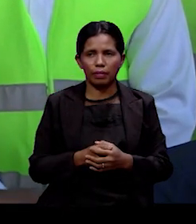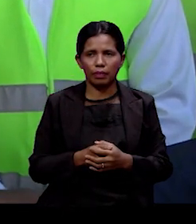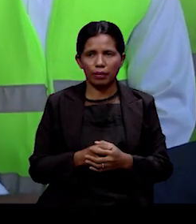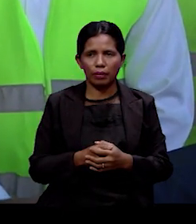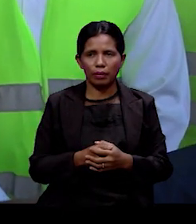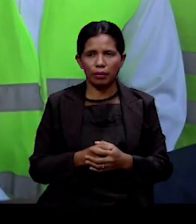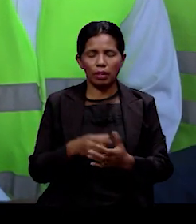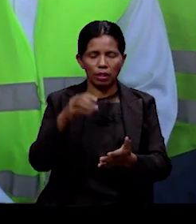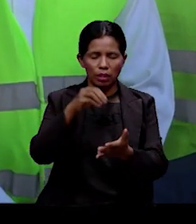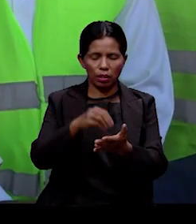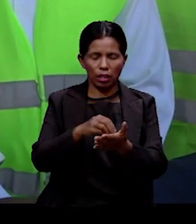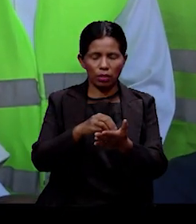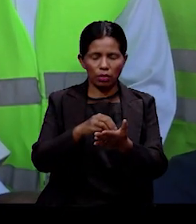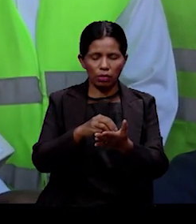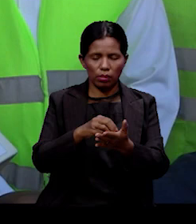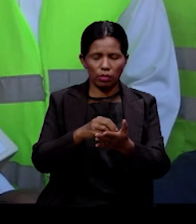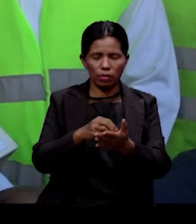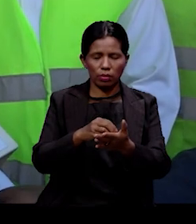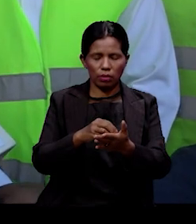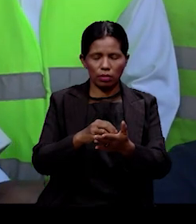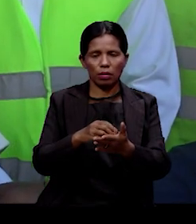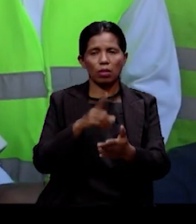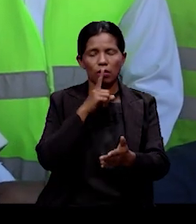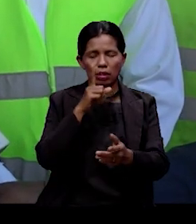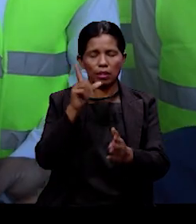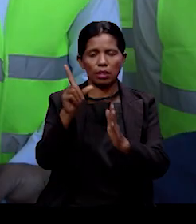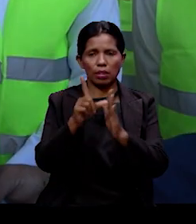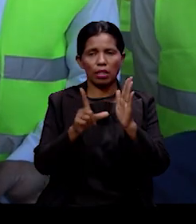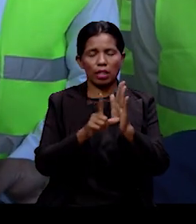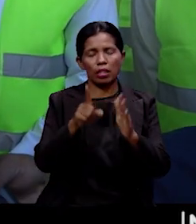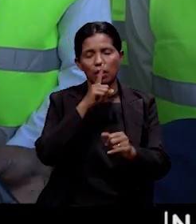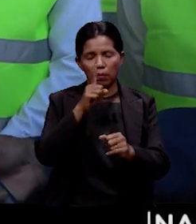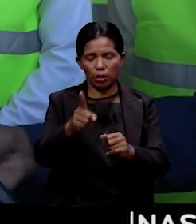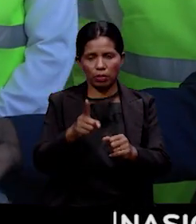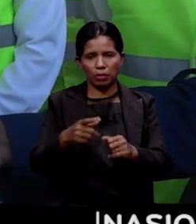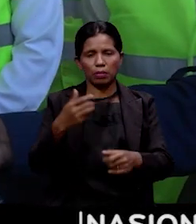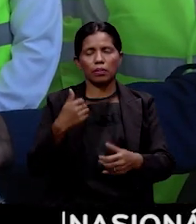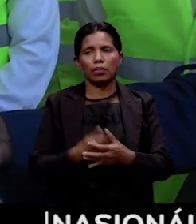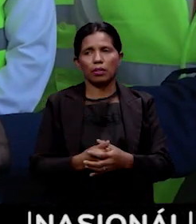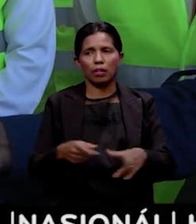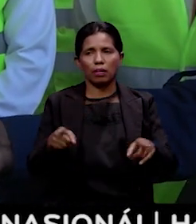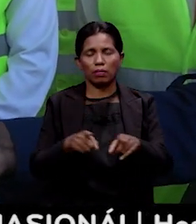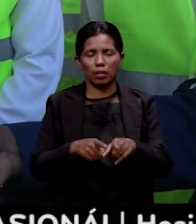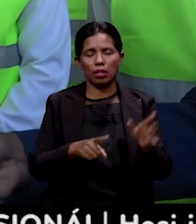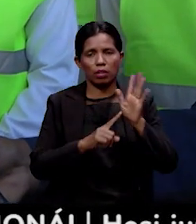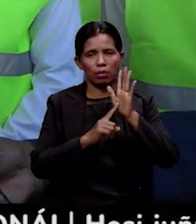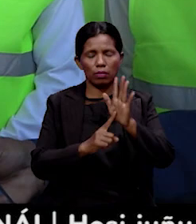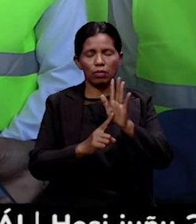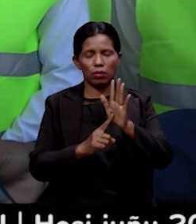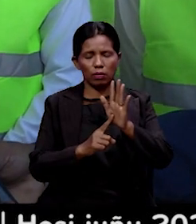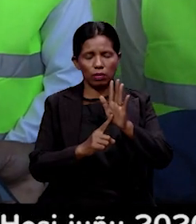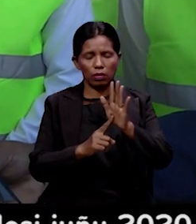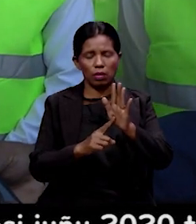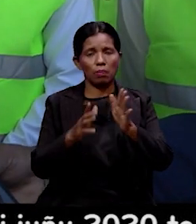tal dia los, liliu mais ira sideram sira buka dia los. E eu espero que aqui nessa referência boa tira, para ir